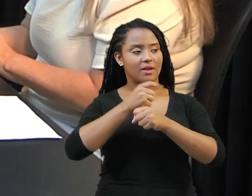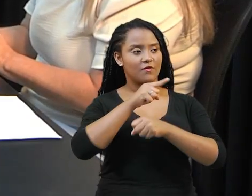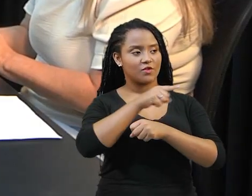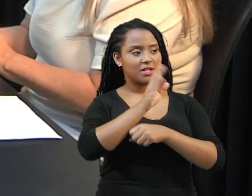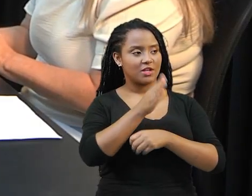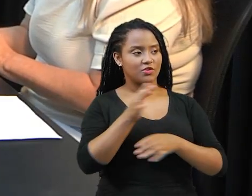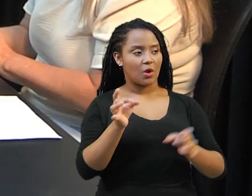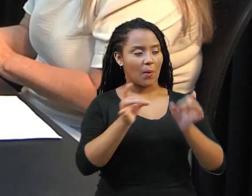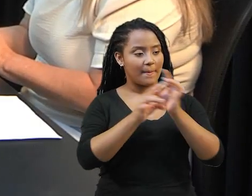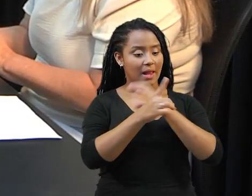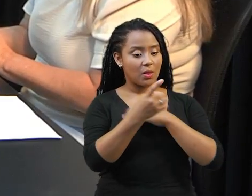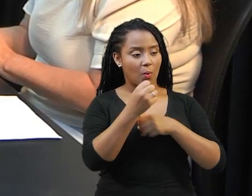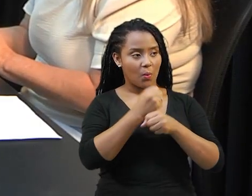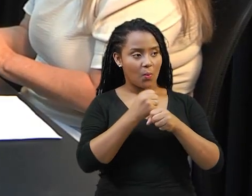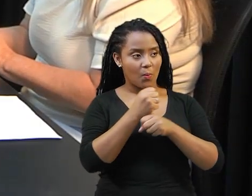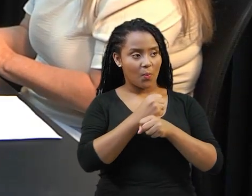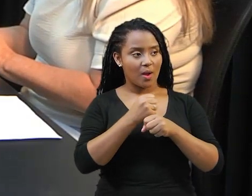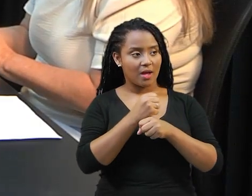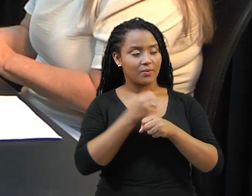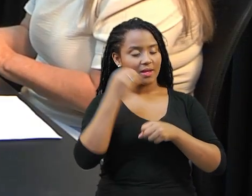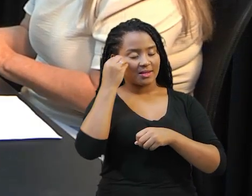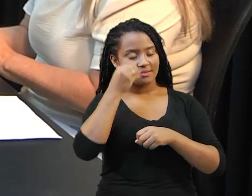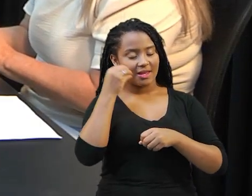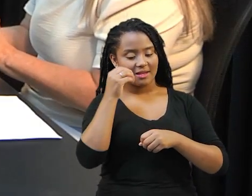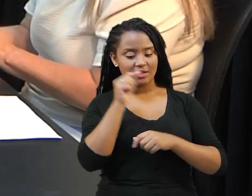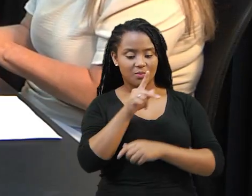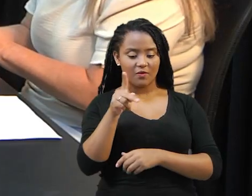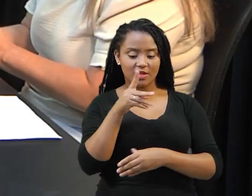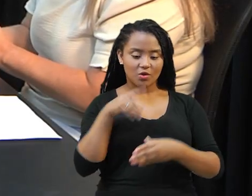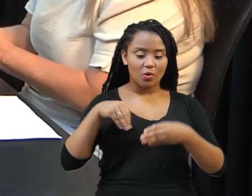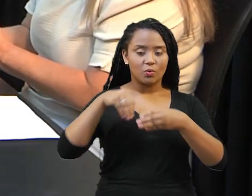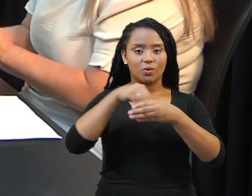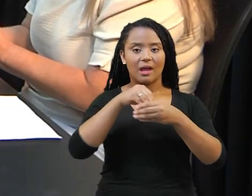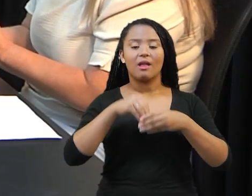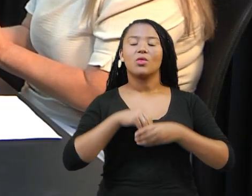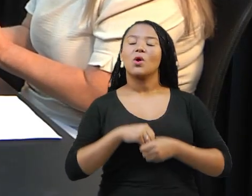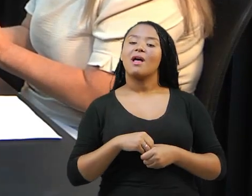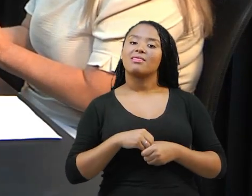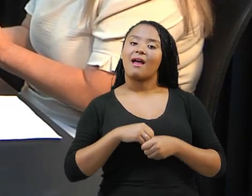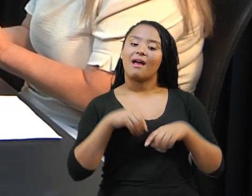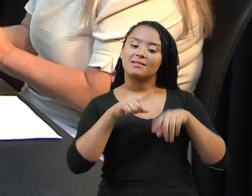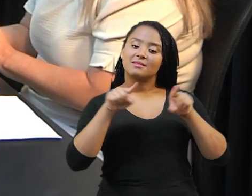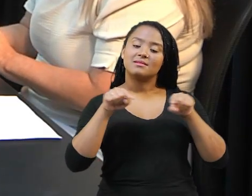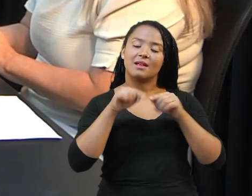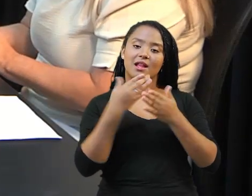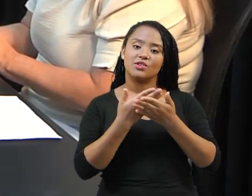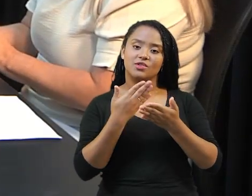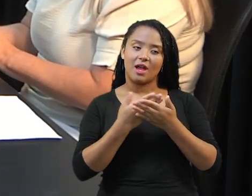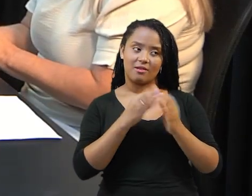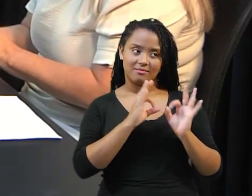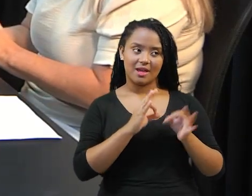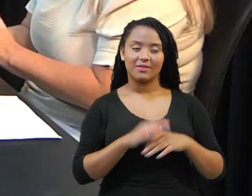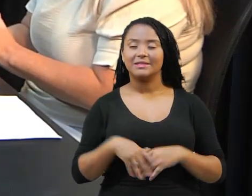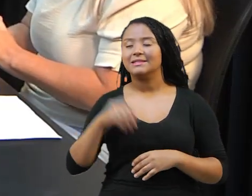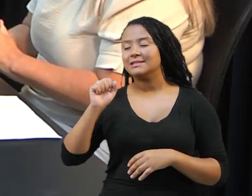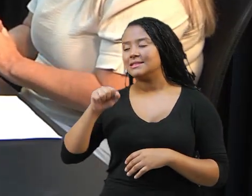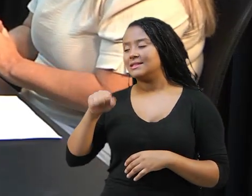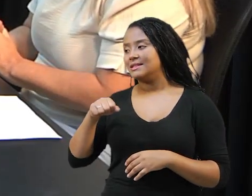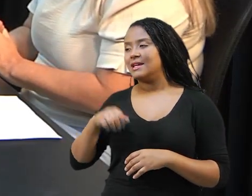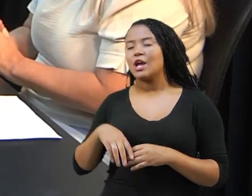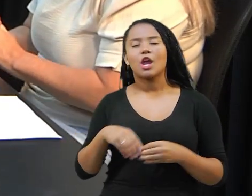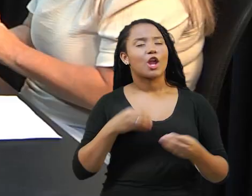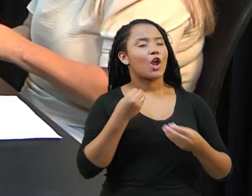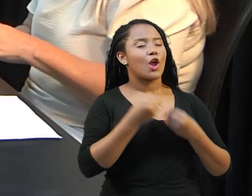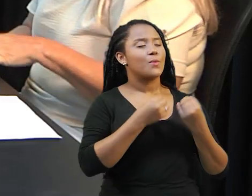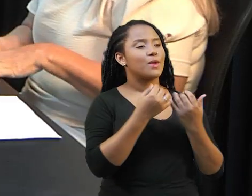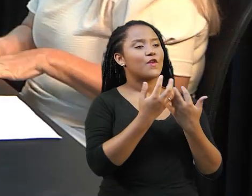abril do ano que vem, o senhor completa um ano que está à frente também da sala de aula, né? Sim. Como que é essa